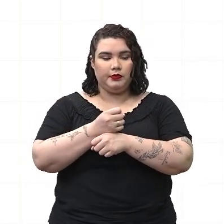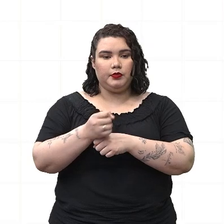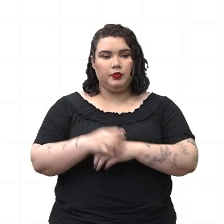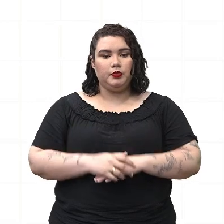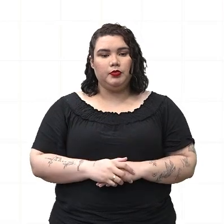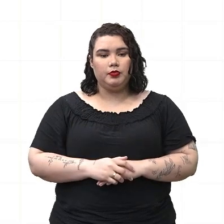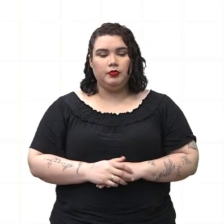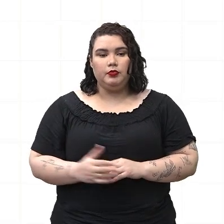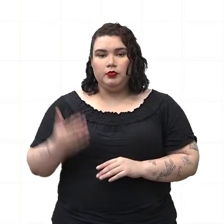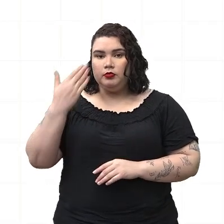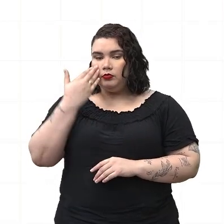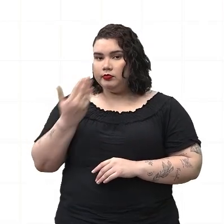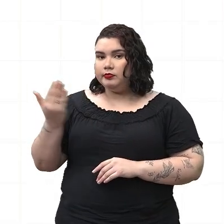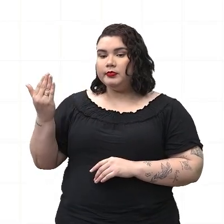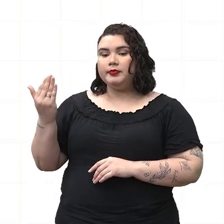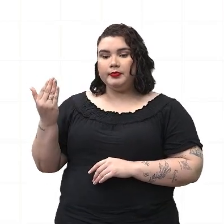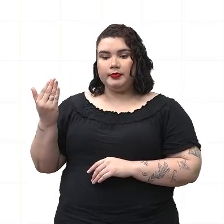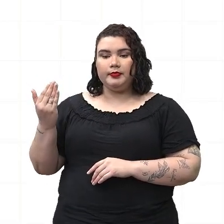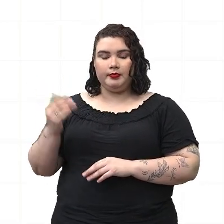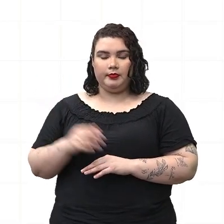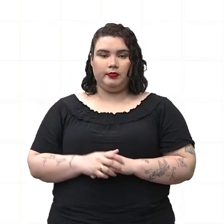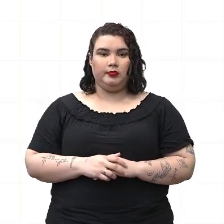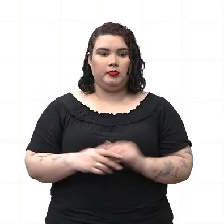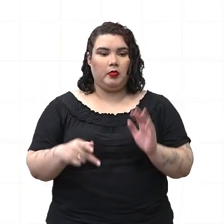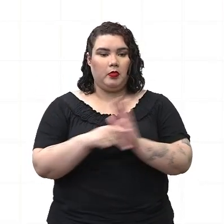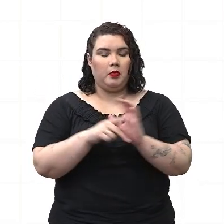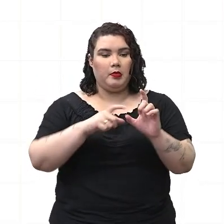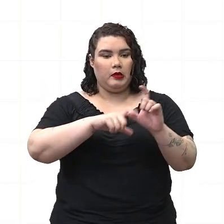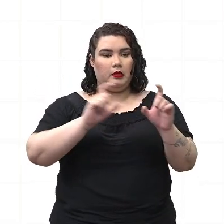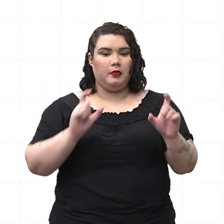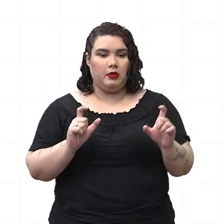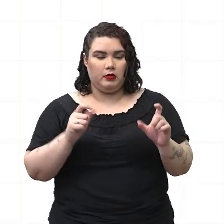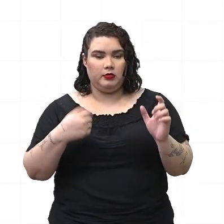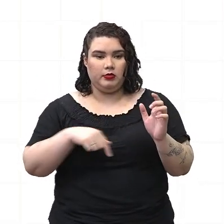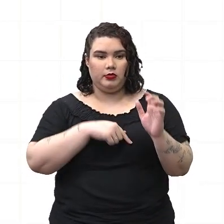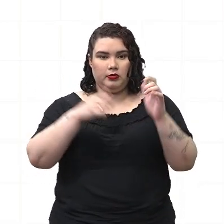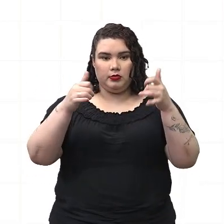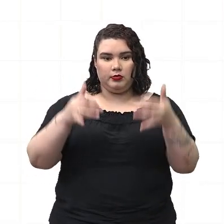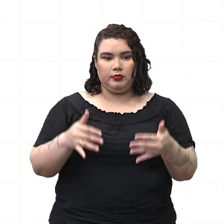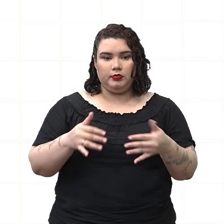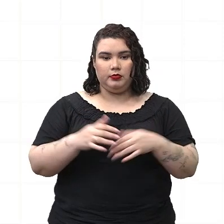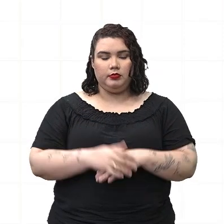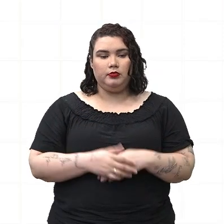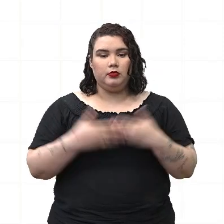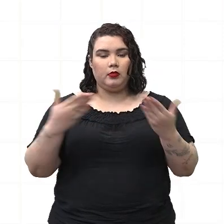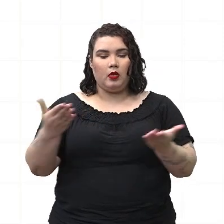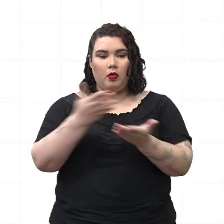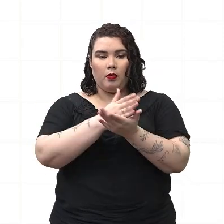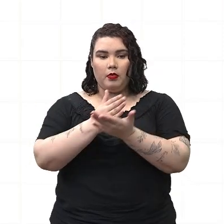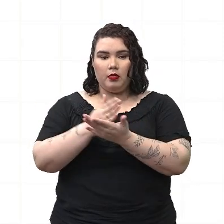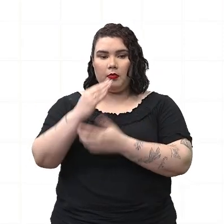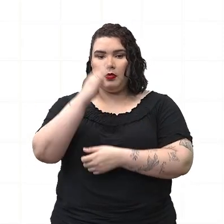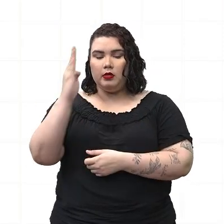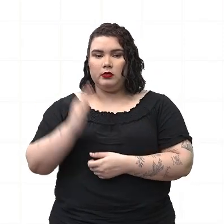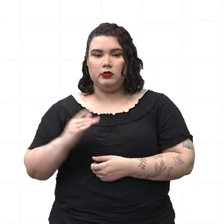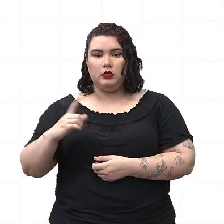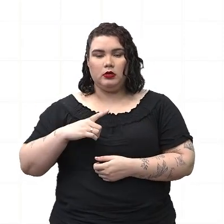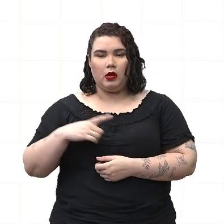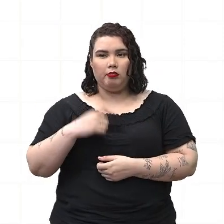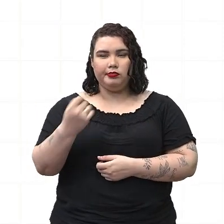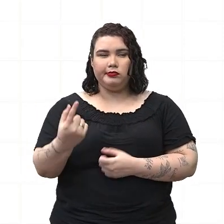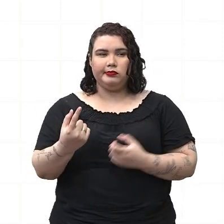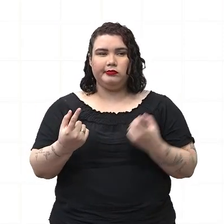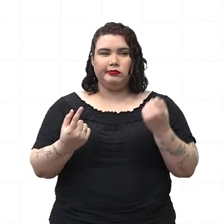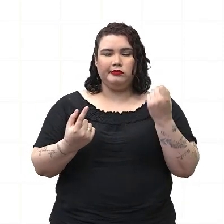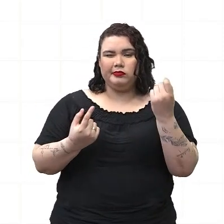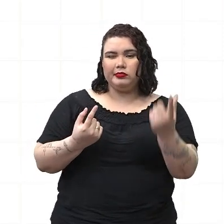aí essa situação ali da independência, né, que a gente mencionou. Então as fronteiras, e o Brasil teve um ou outro